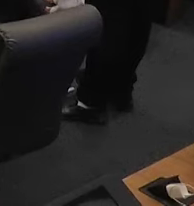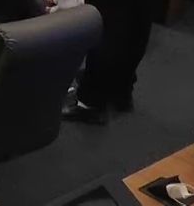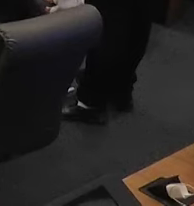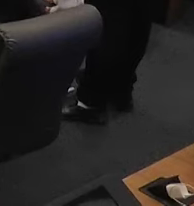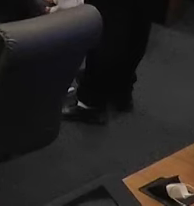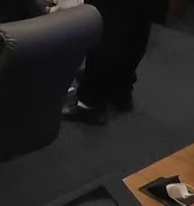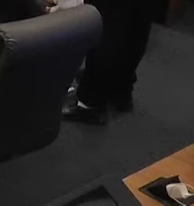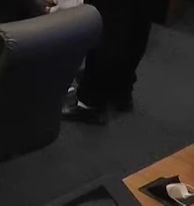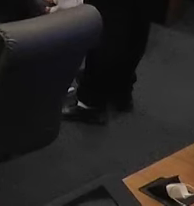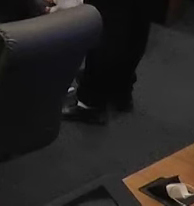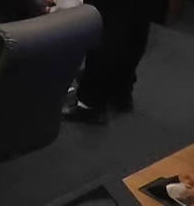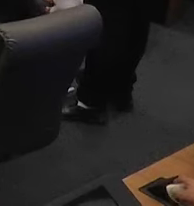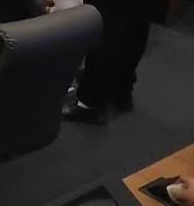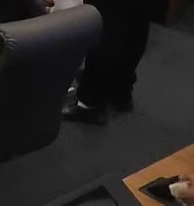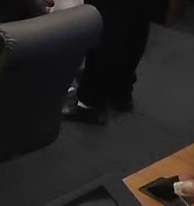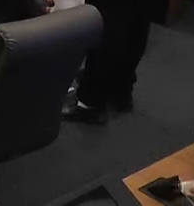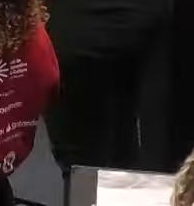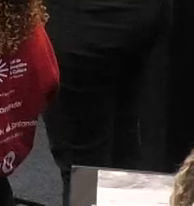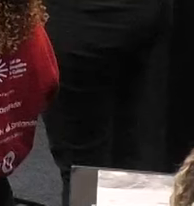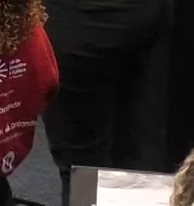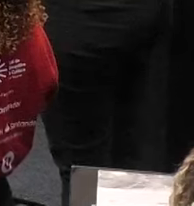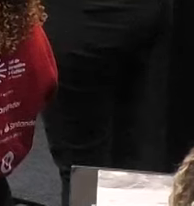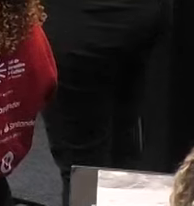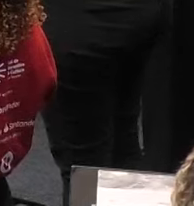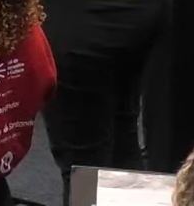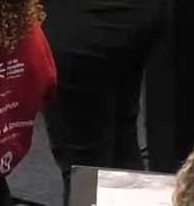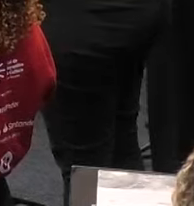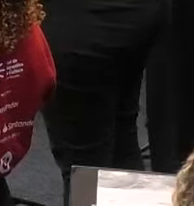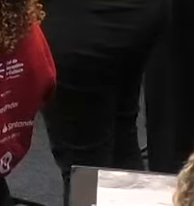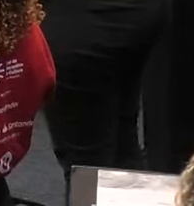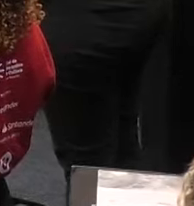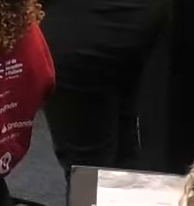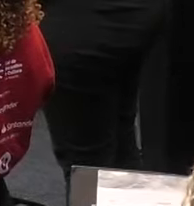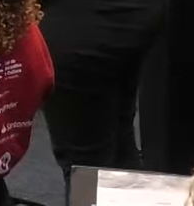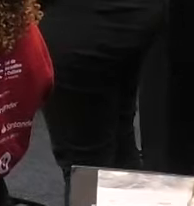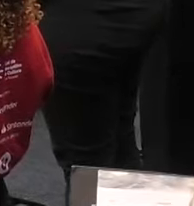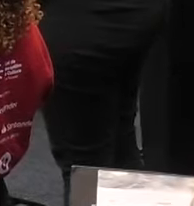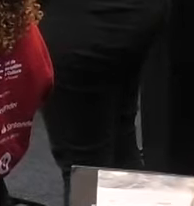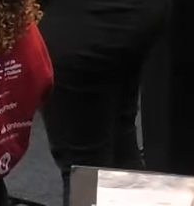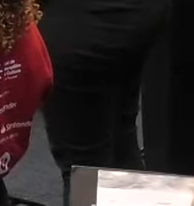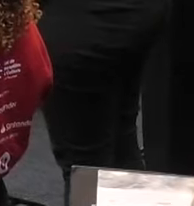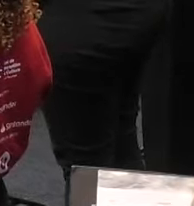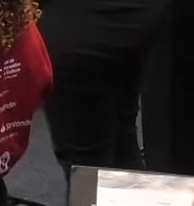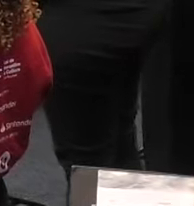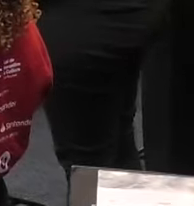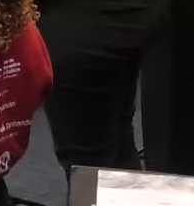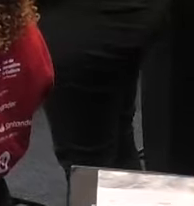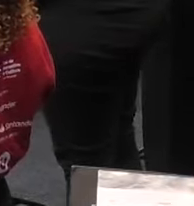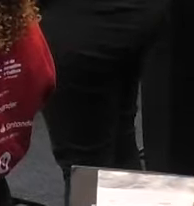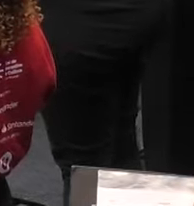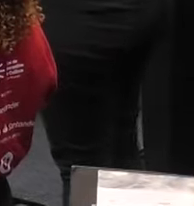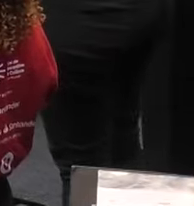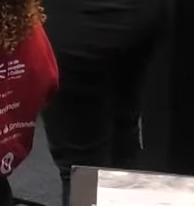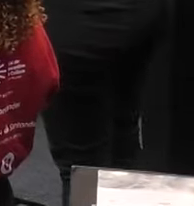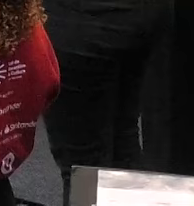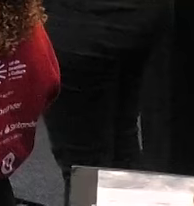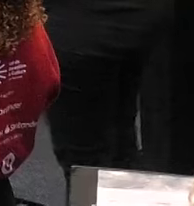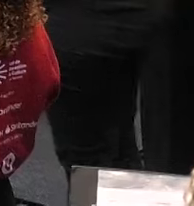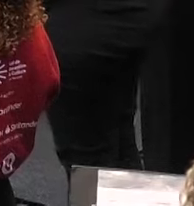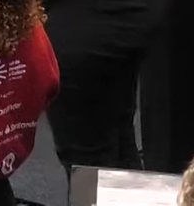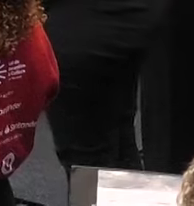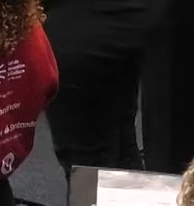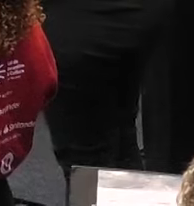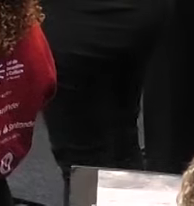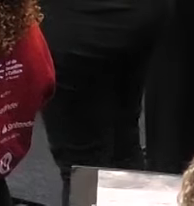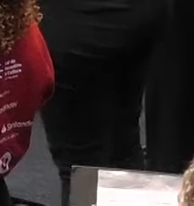da sociedade então Muitíssimo obrigada por estarmos aqui e entos não só Chiquinha Gonzaga mas todas as mulheres que T